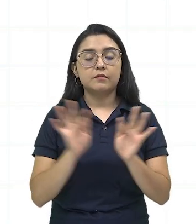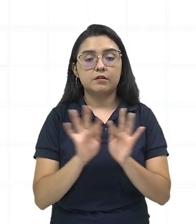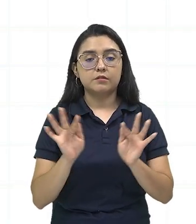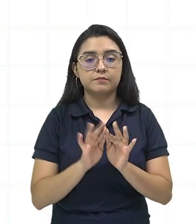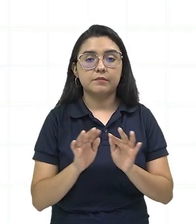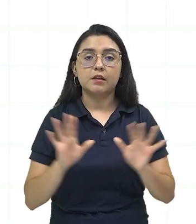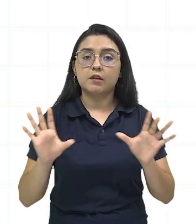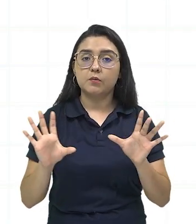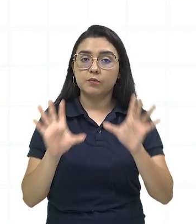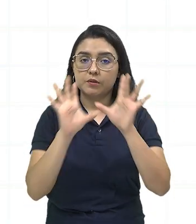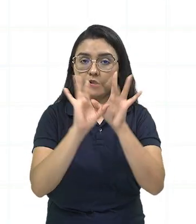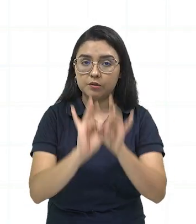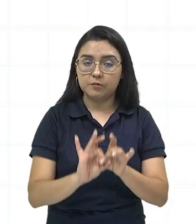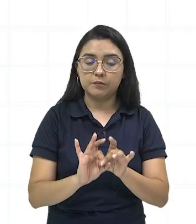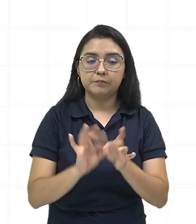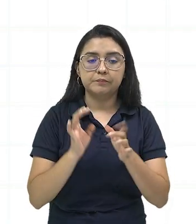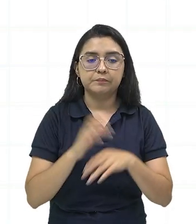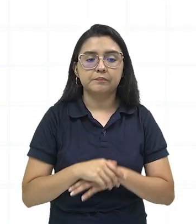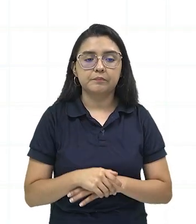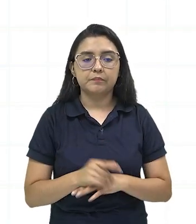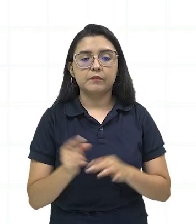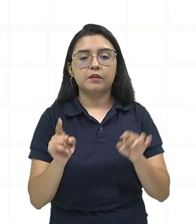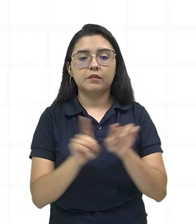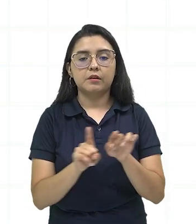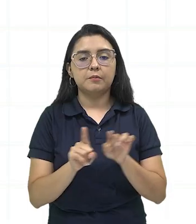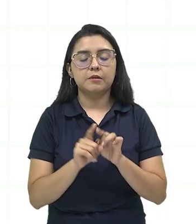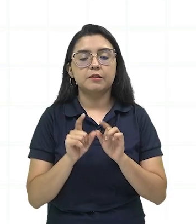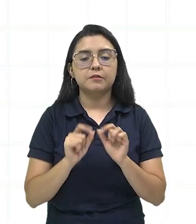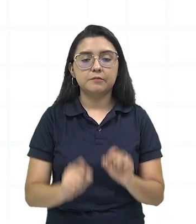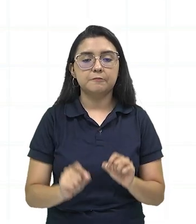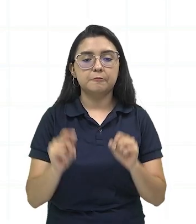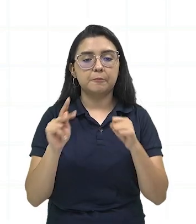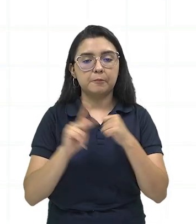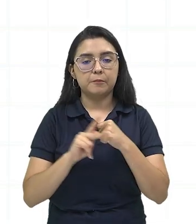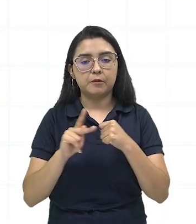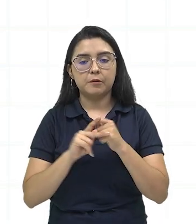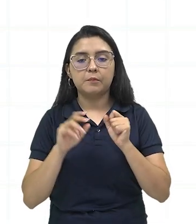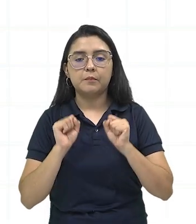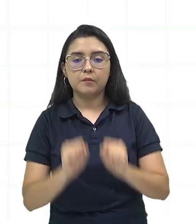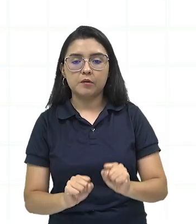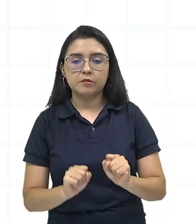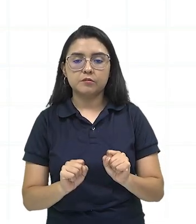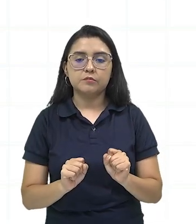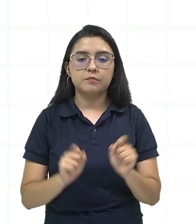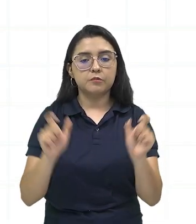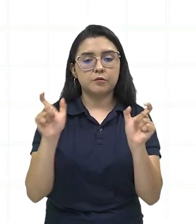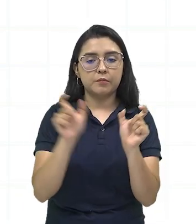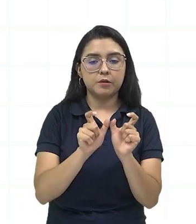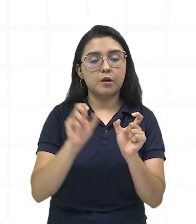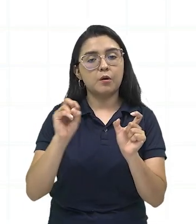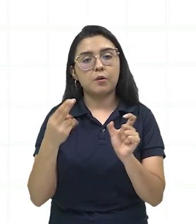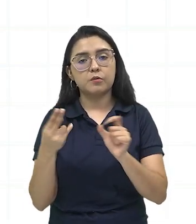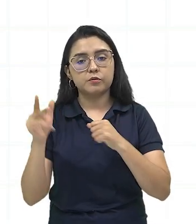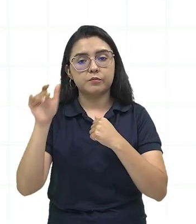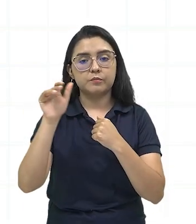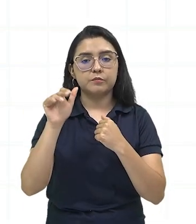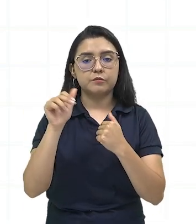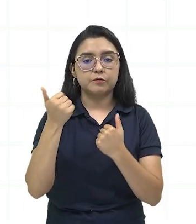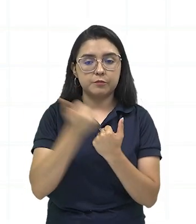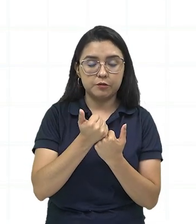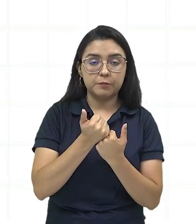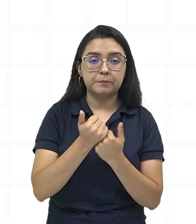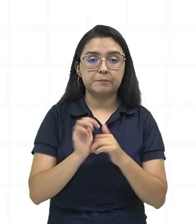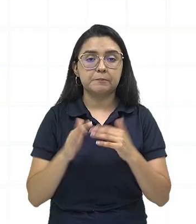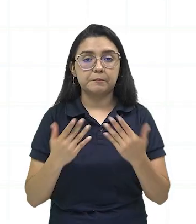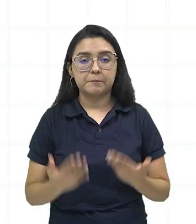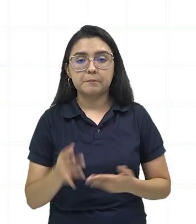Ele uniu. E aí a gente viu que o pronome, ele pode acompanhar ou substituir. Nesse